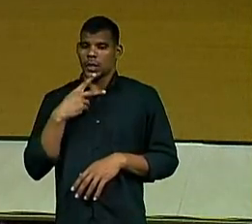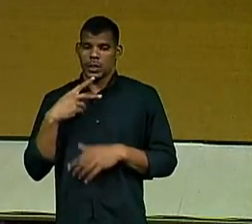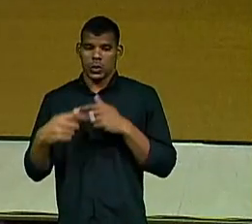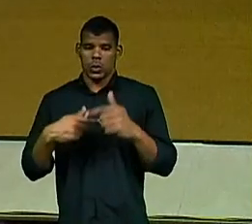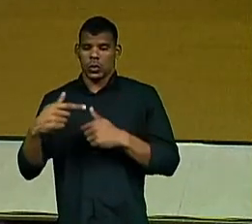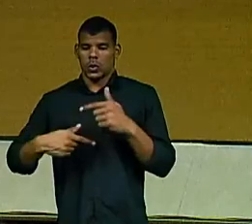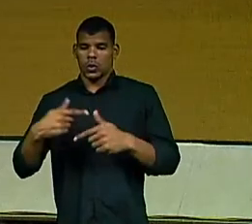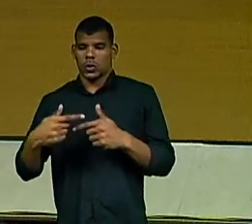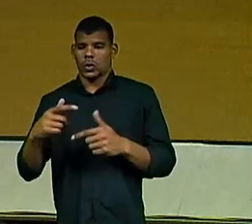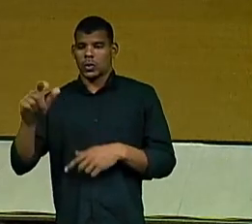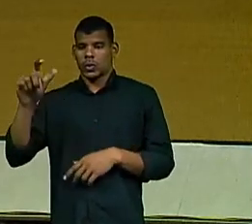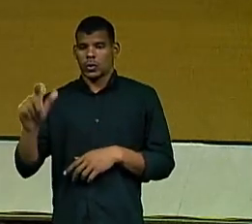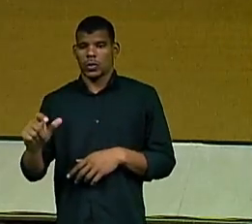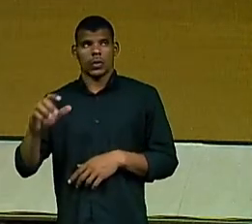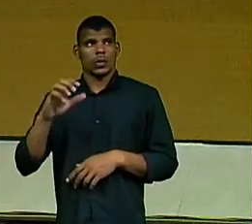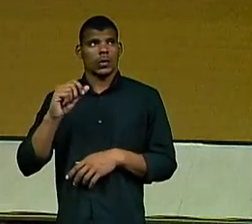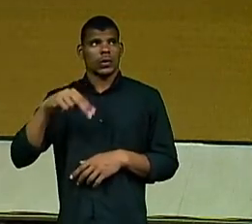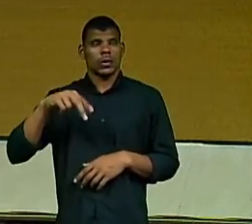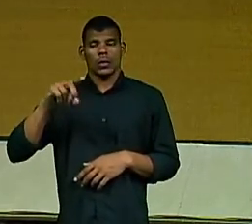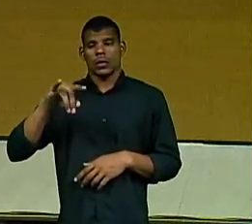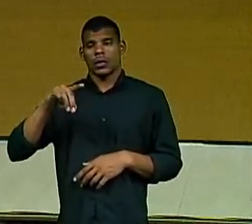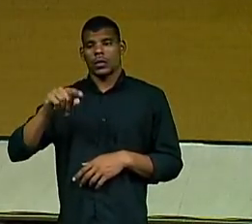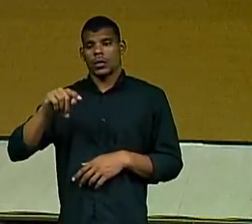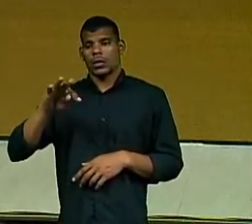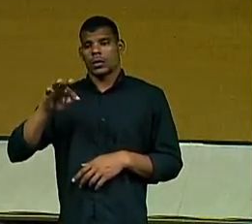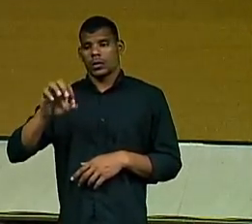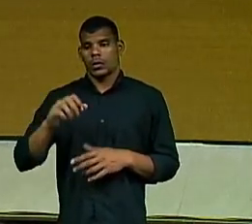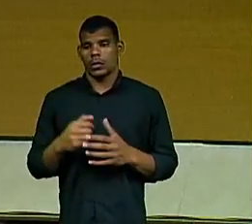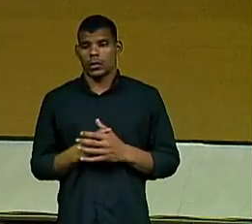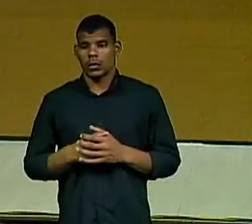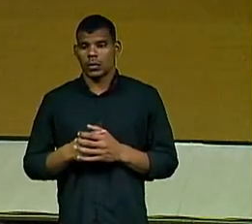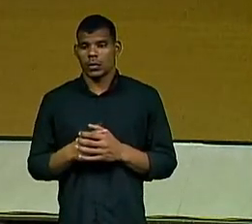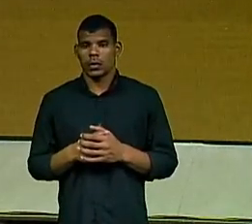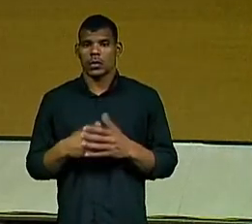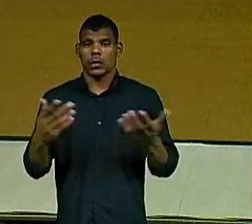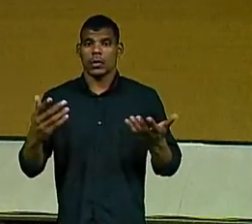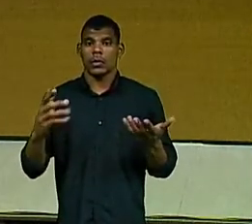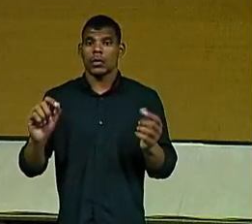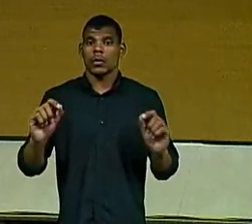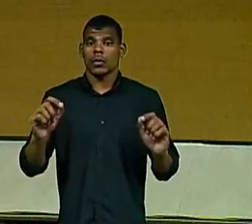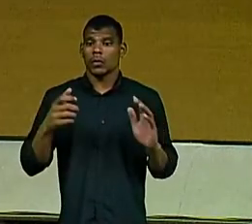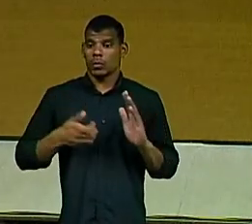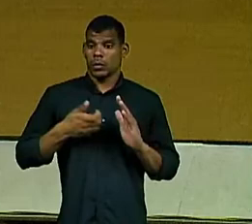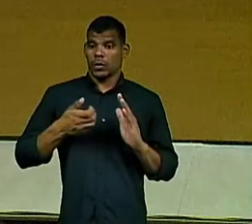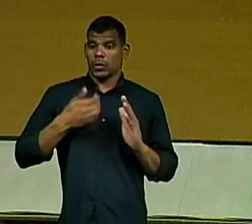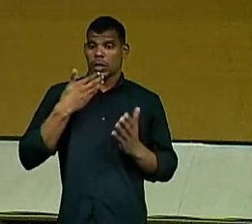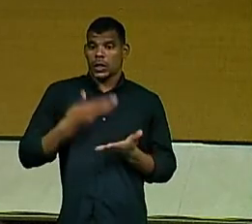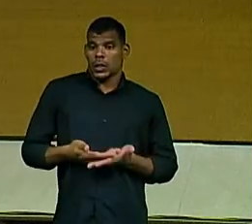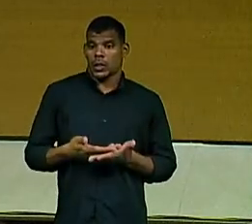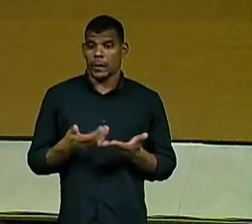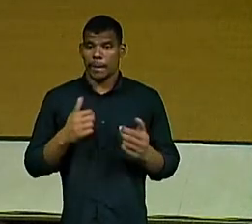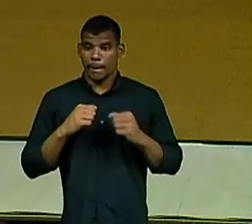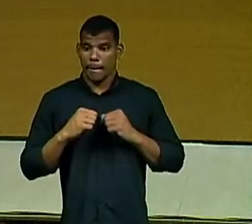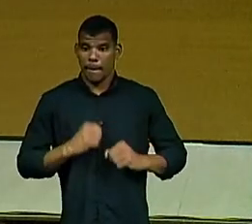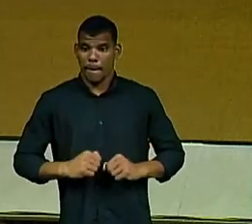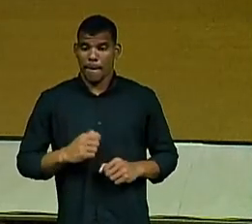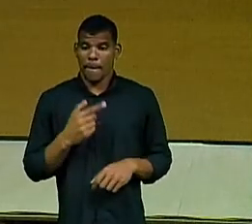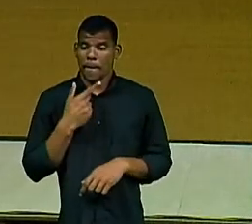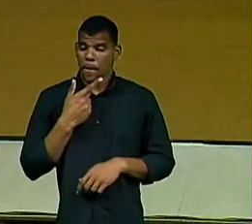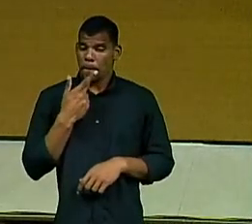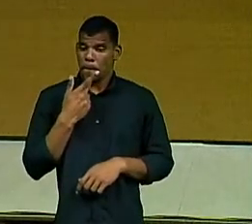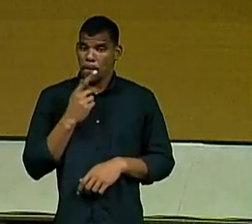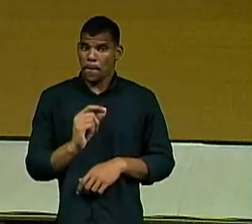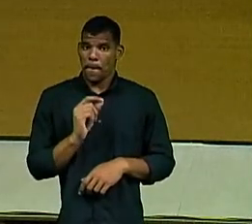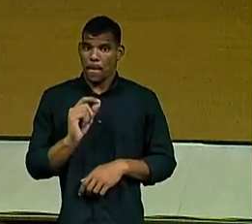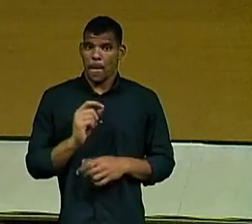ele era um candidato pessoal que ele Talvez assustasse os empresários com esse debate esse discurso por exemplo de